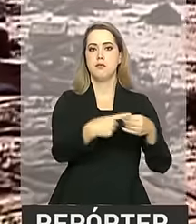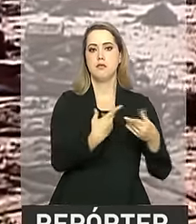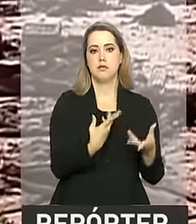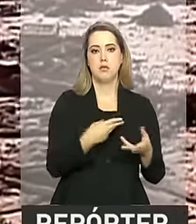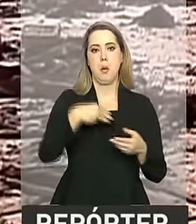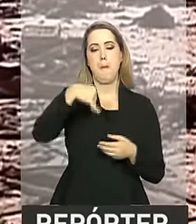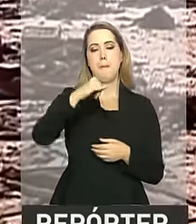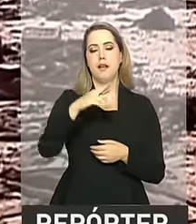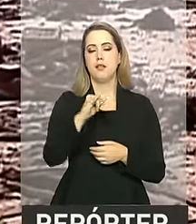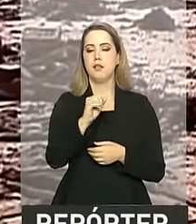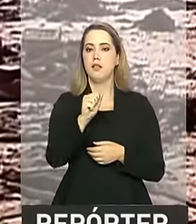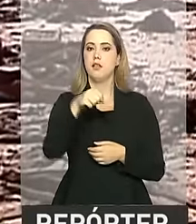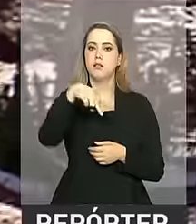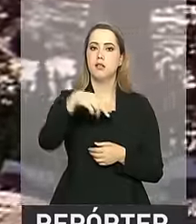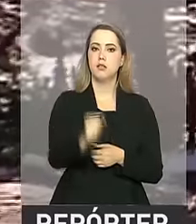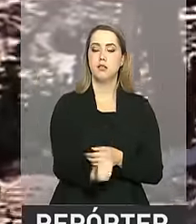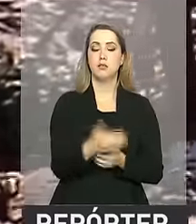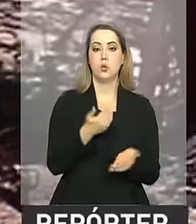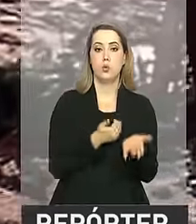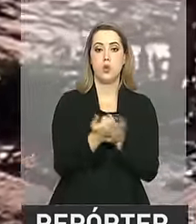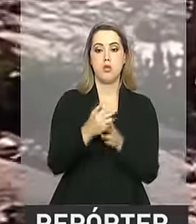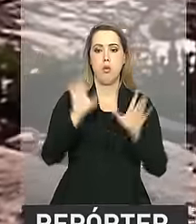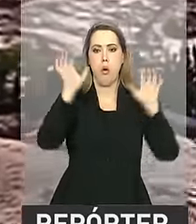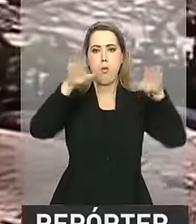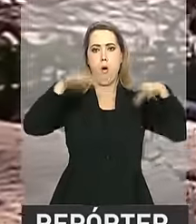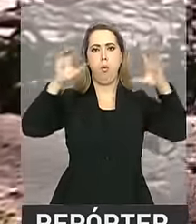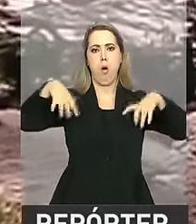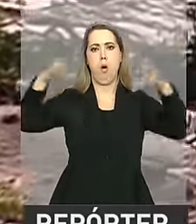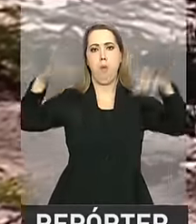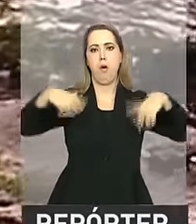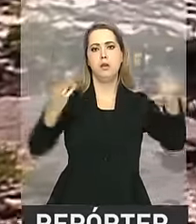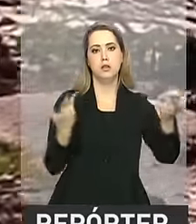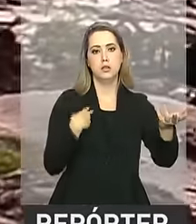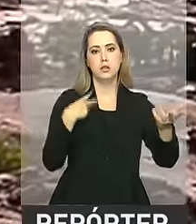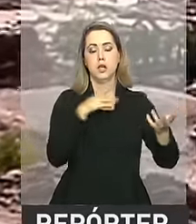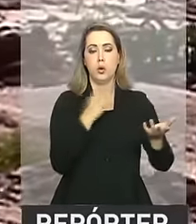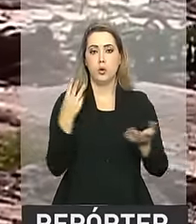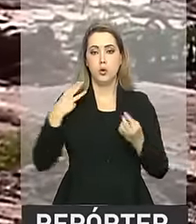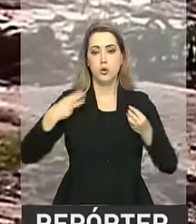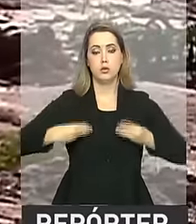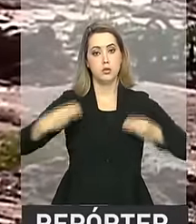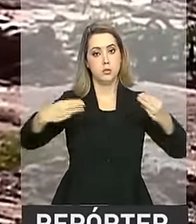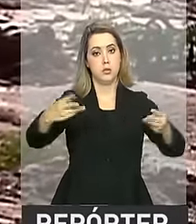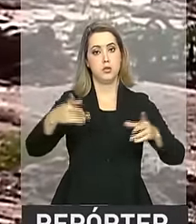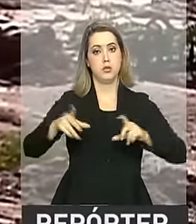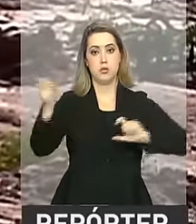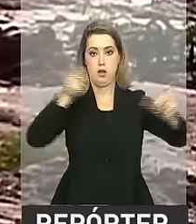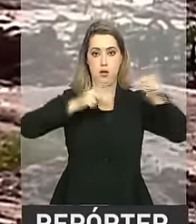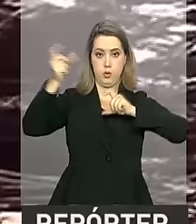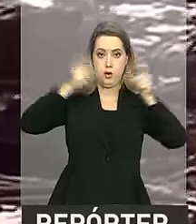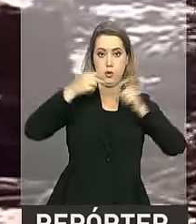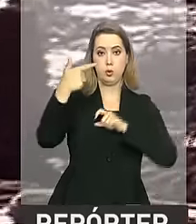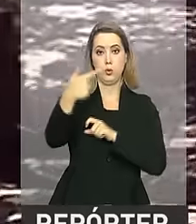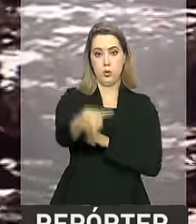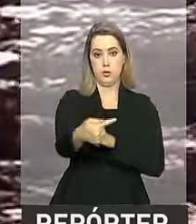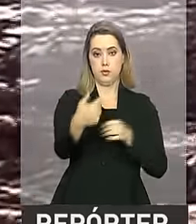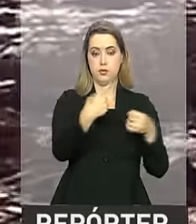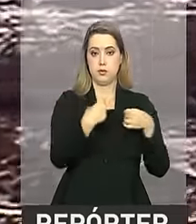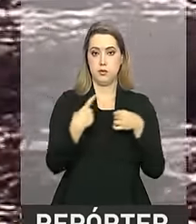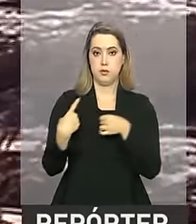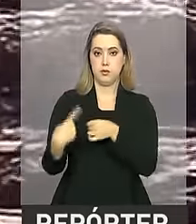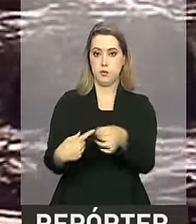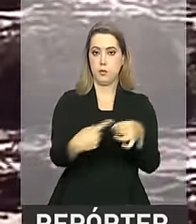de Mariana, em Minas Gerais. Com o início das chuvas, o Ministério da Integração Nacional alertou ainda 7 municípios da área